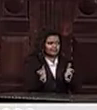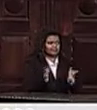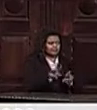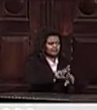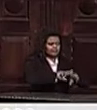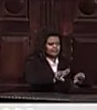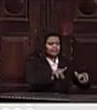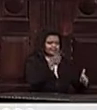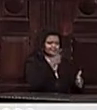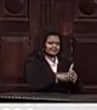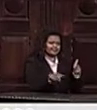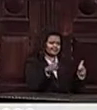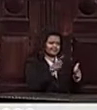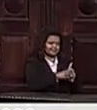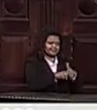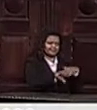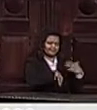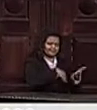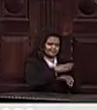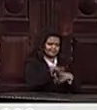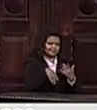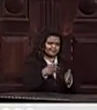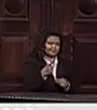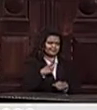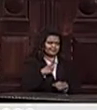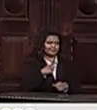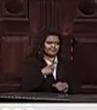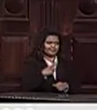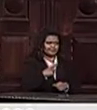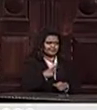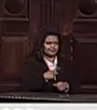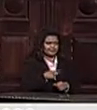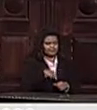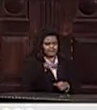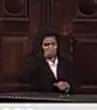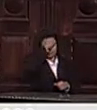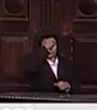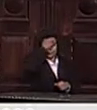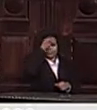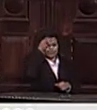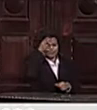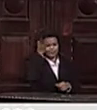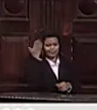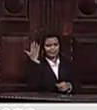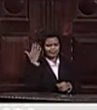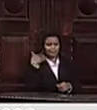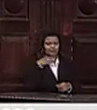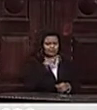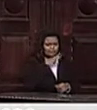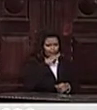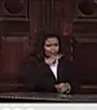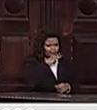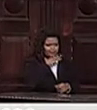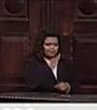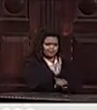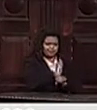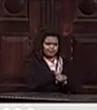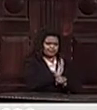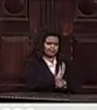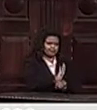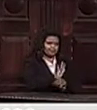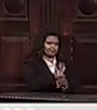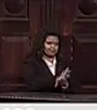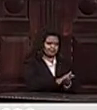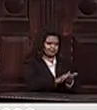Com a responsabilidade que tinha de ter sido prefeito eleito, em hipótese nenhuma ele poderia ter feito o que fez, que